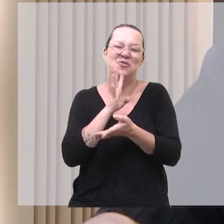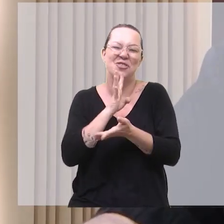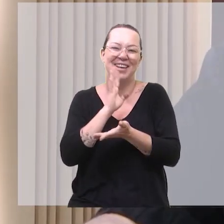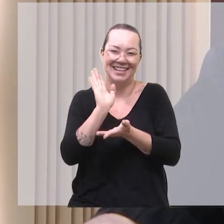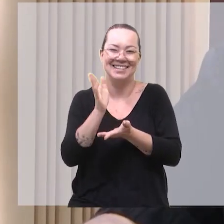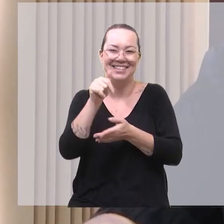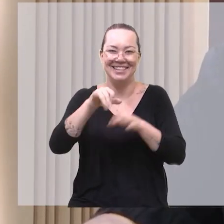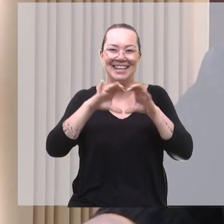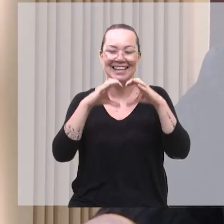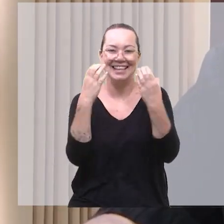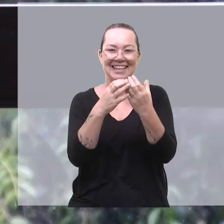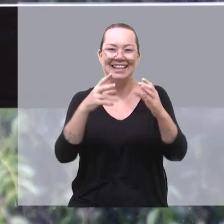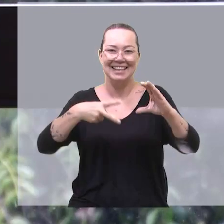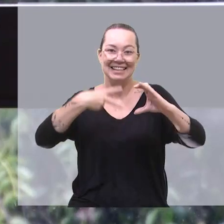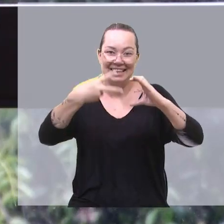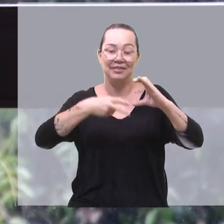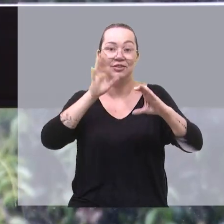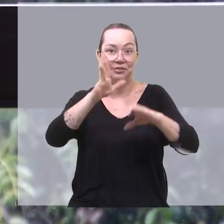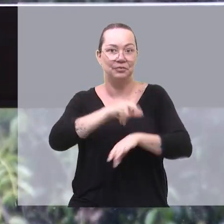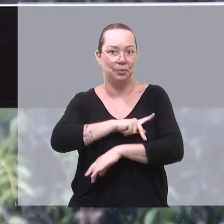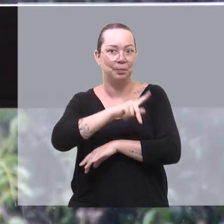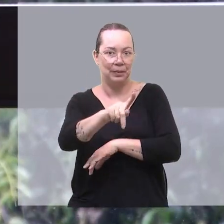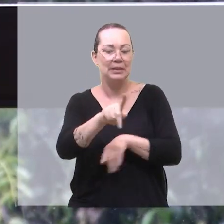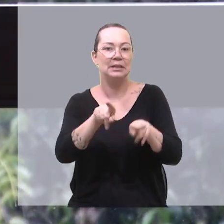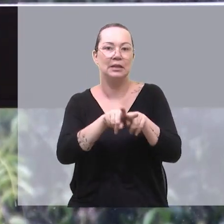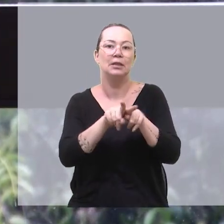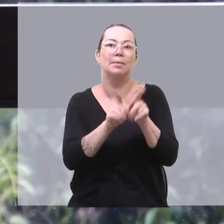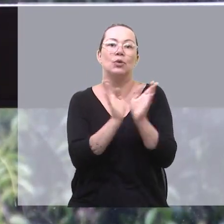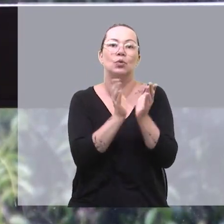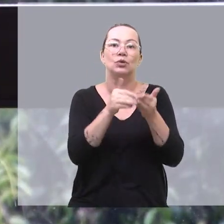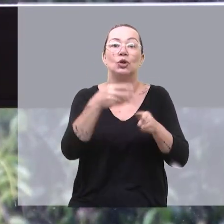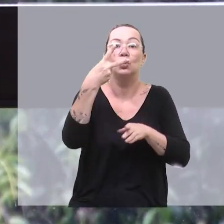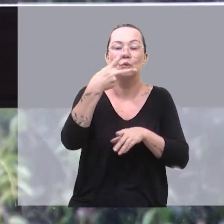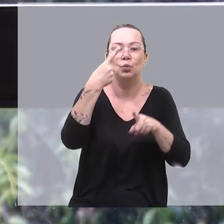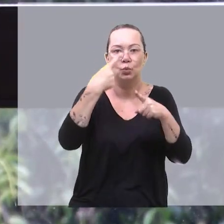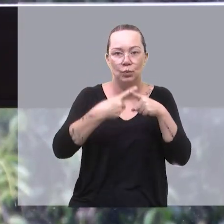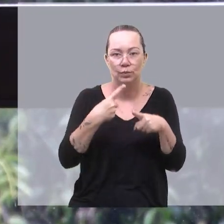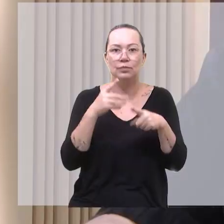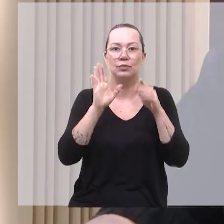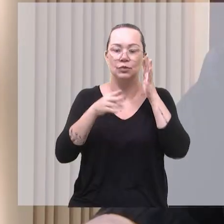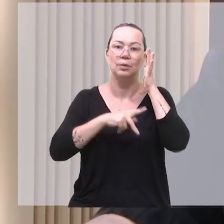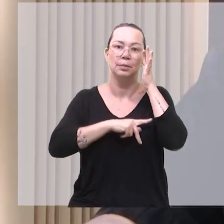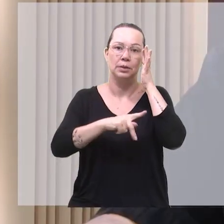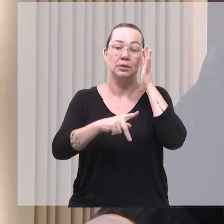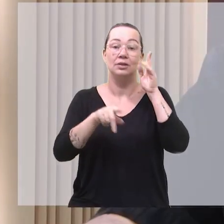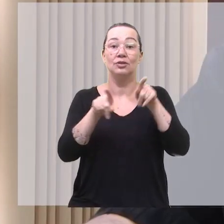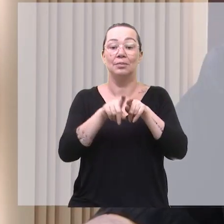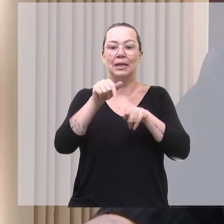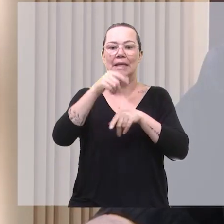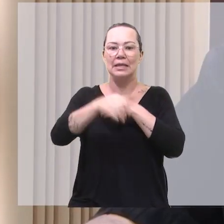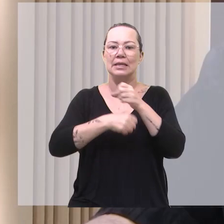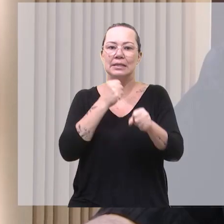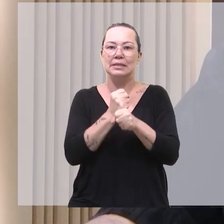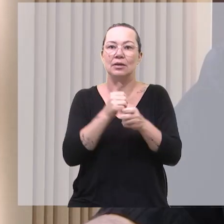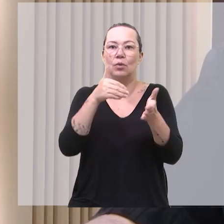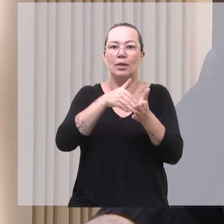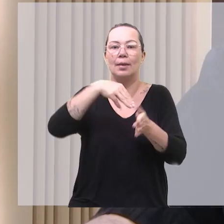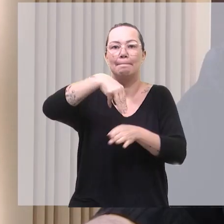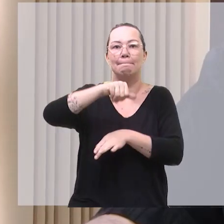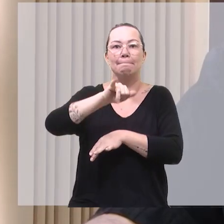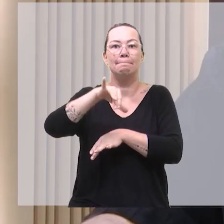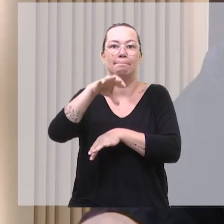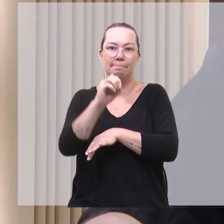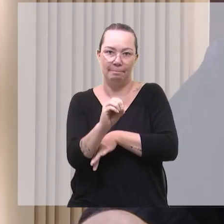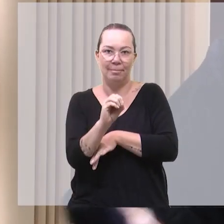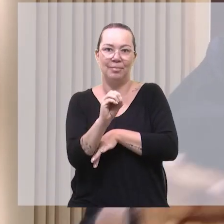bem conhece aqui na Câmara, ele já presidiu, então, o Conselho por 2 gestões e foi neste ano até